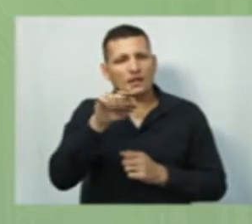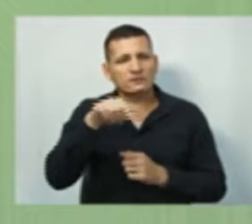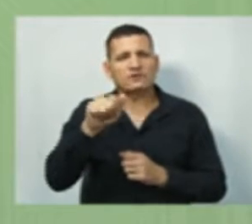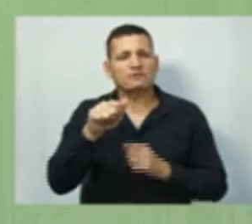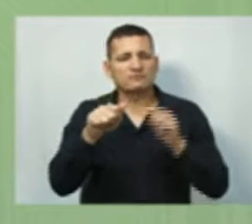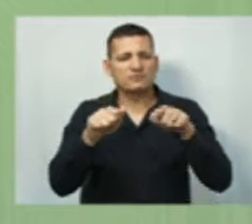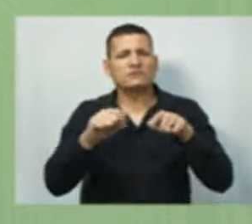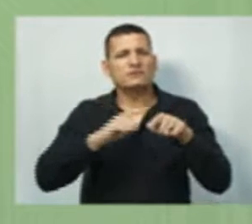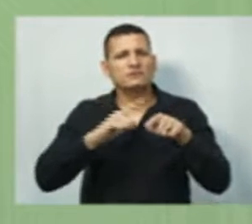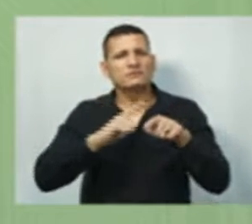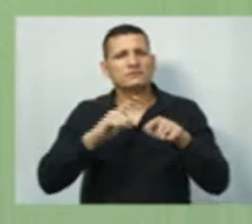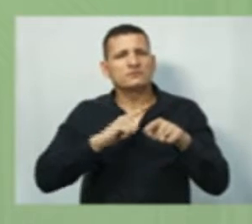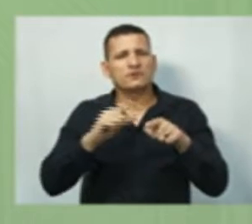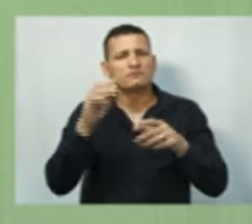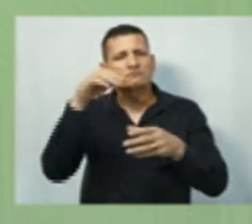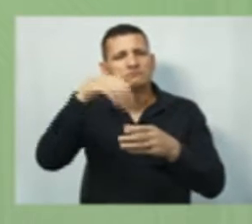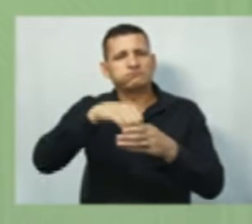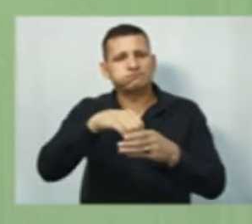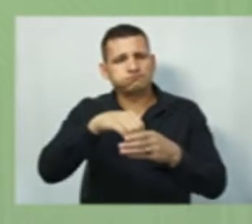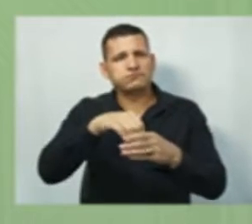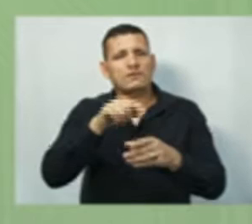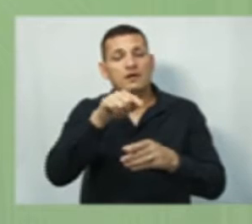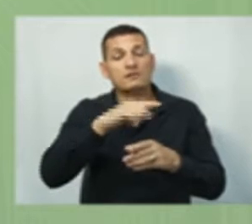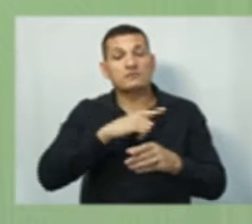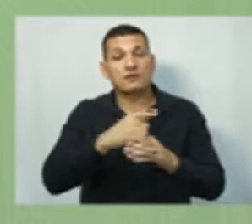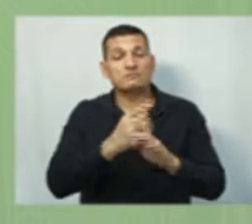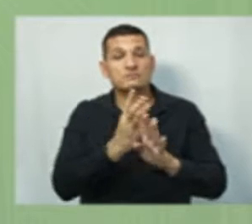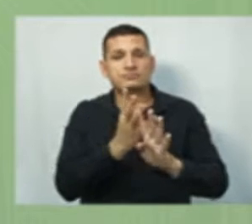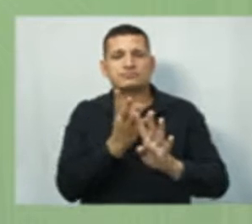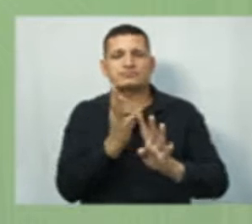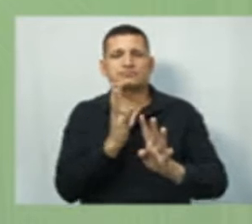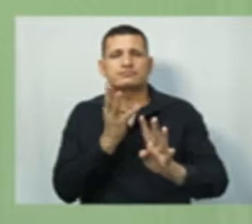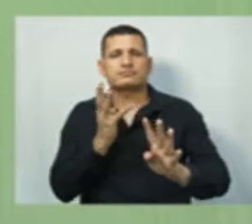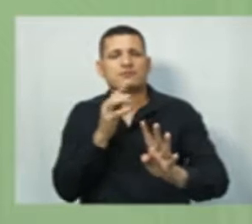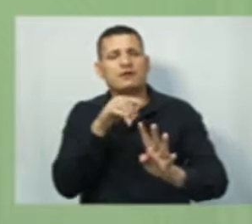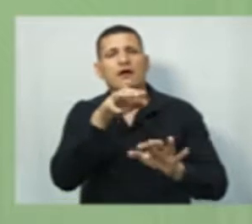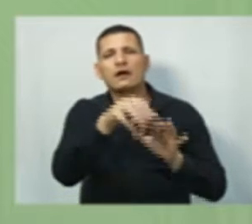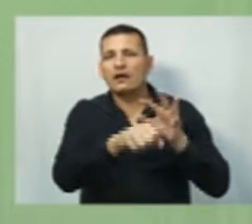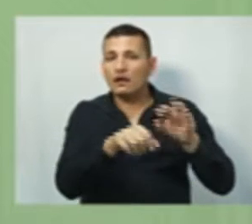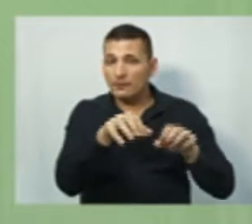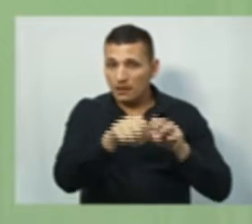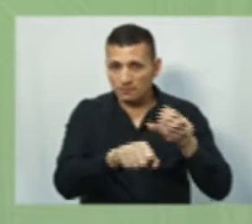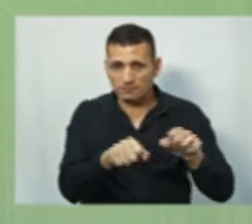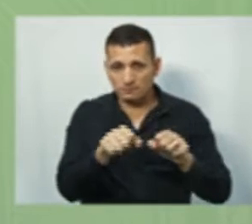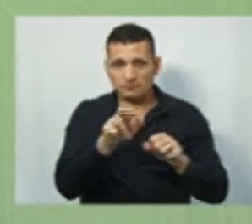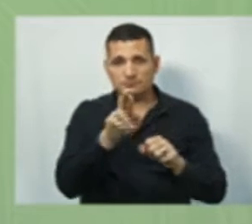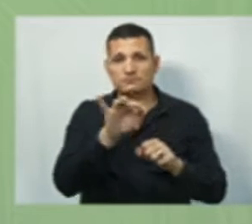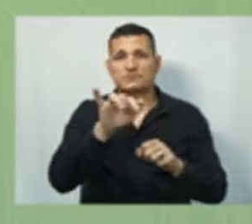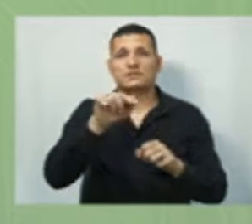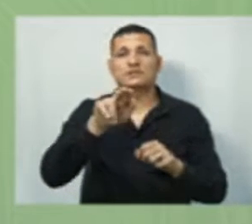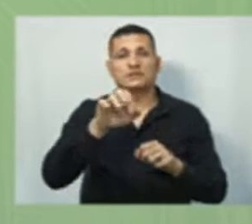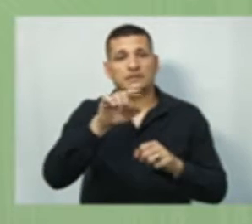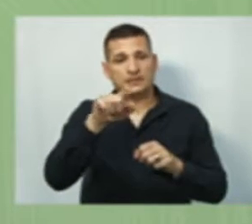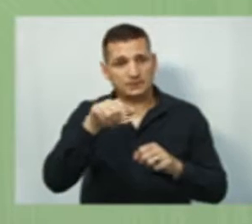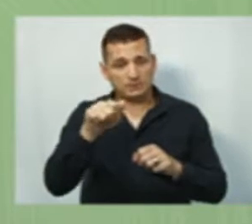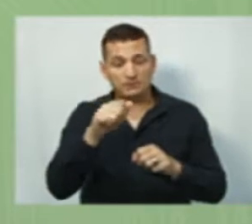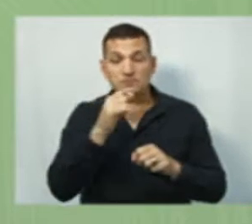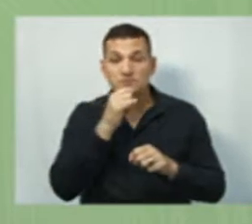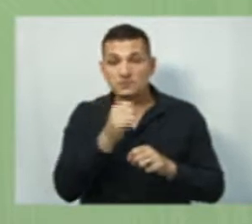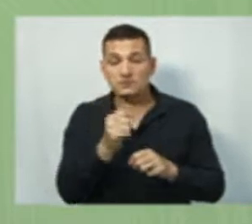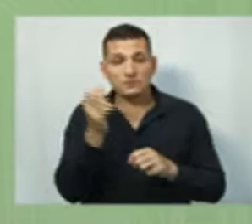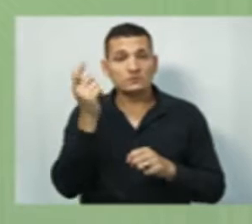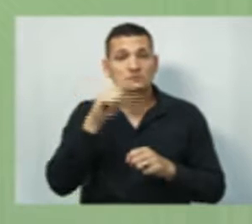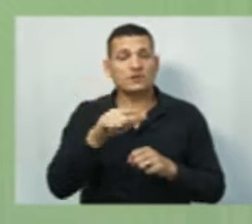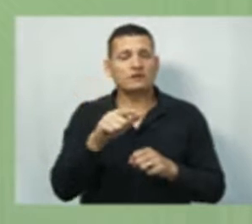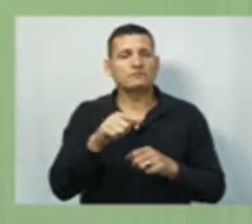numa fila para receber a distribuição dessa riqueza. Se a gente consegue distribuir mais riquezas,